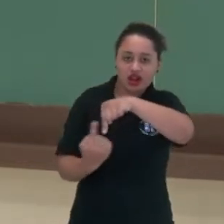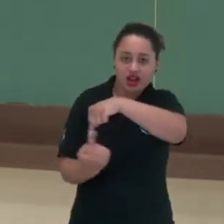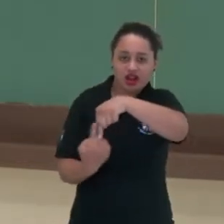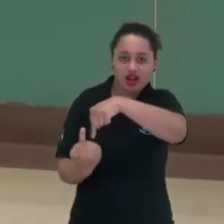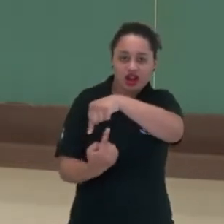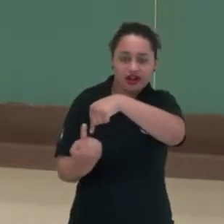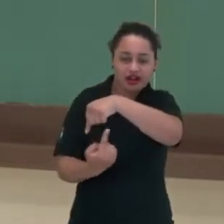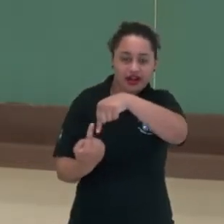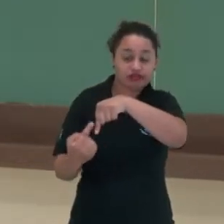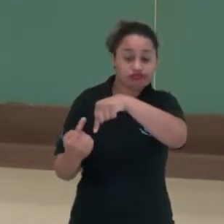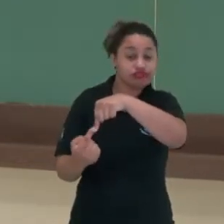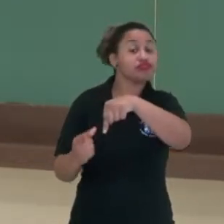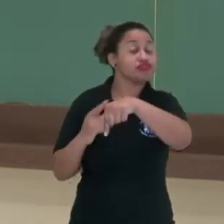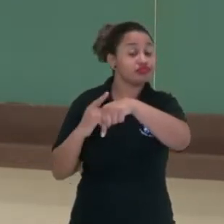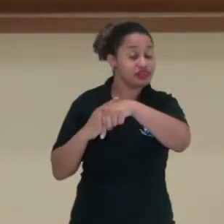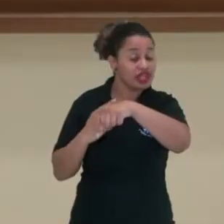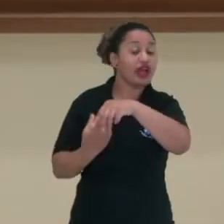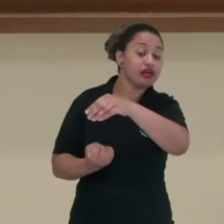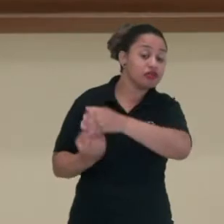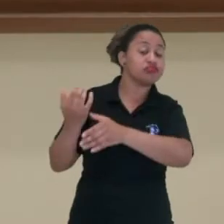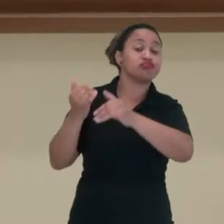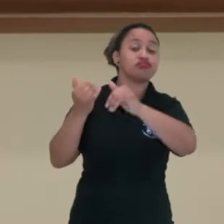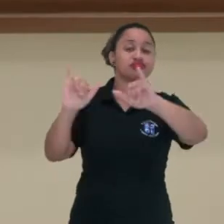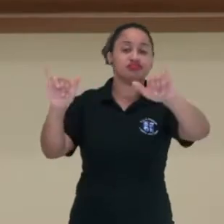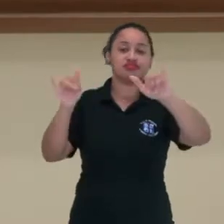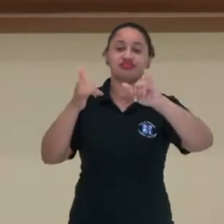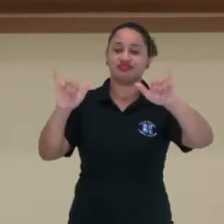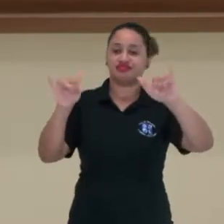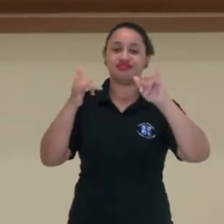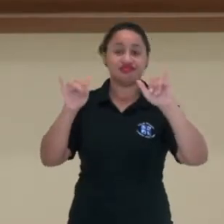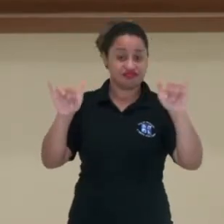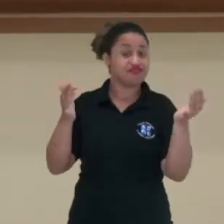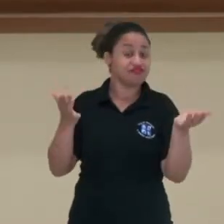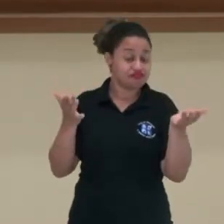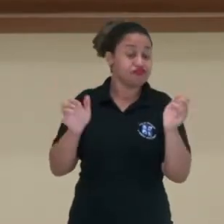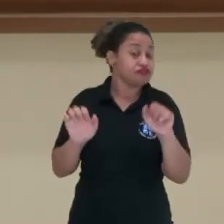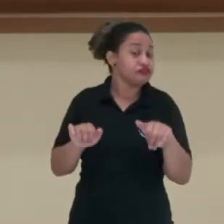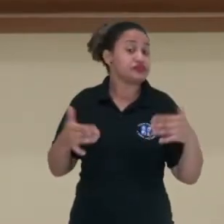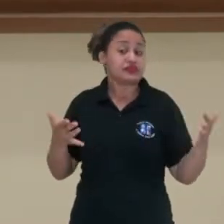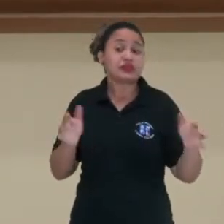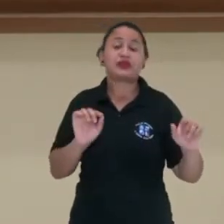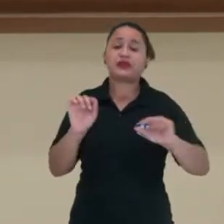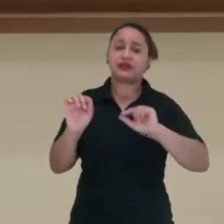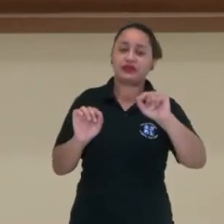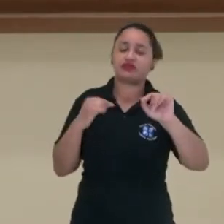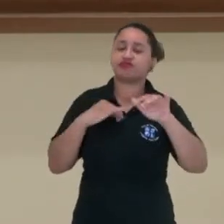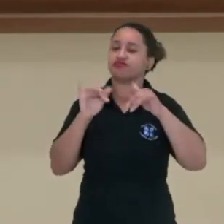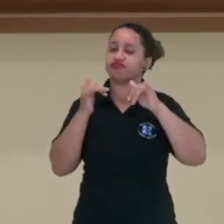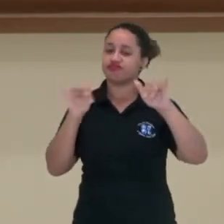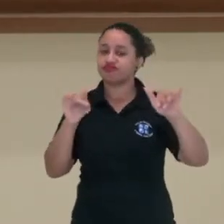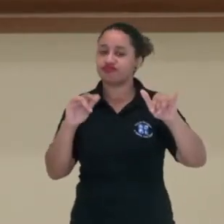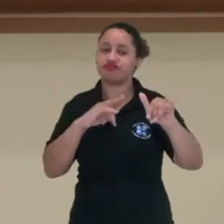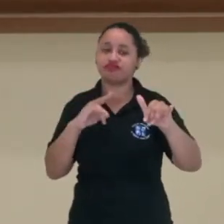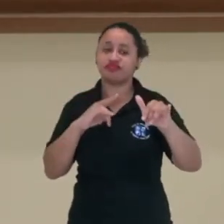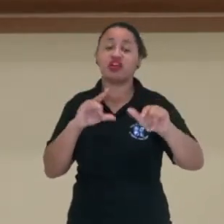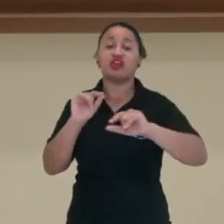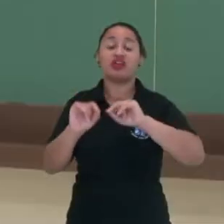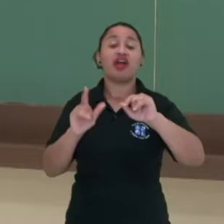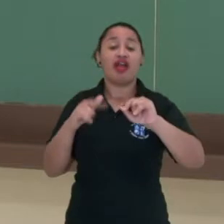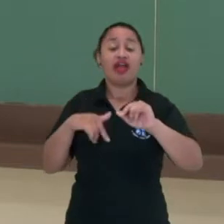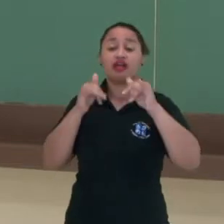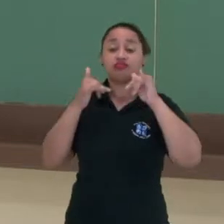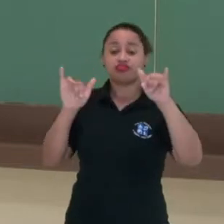movimenta a turbina e ela vai gerar energia elétrica. Então, a energia que vai ser gerada é a energia